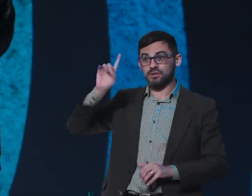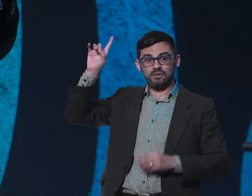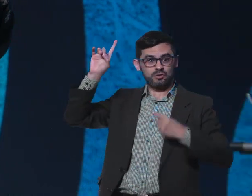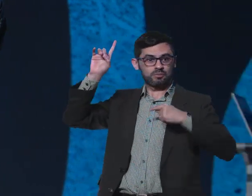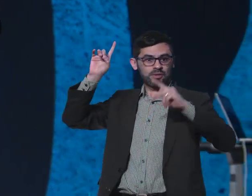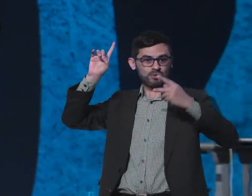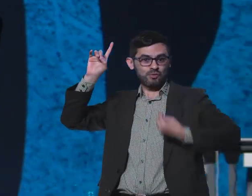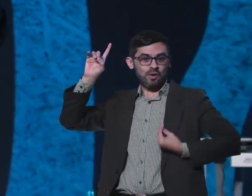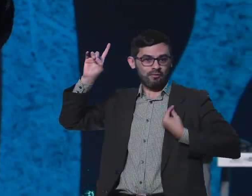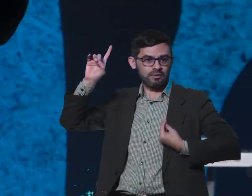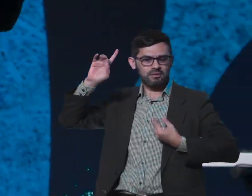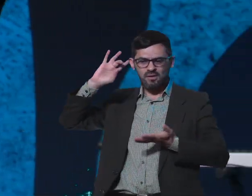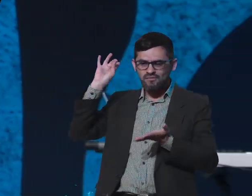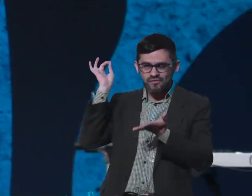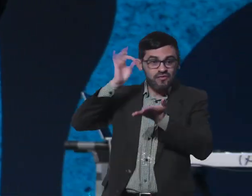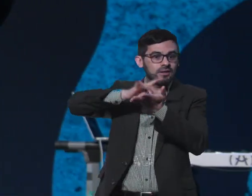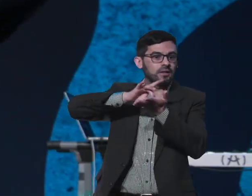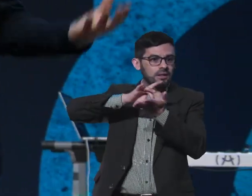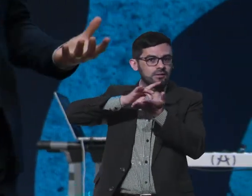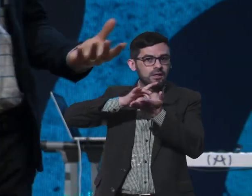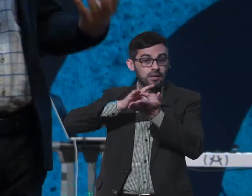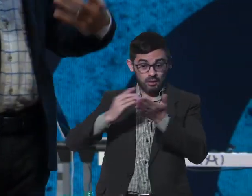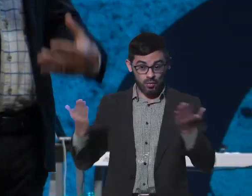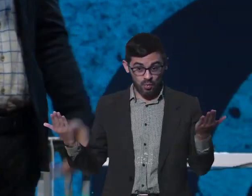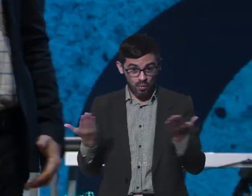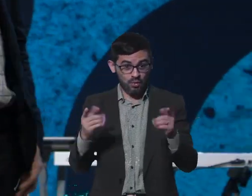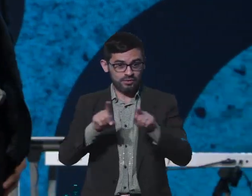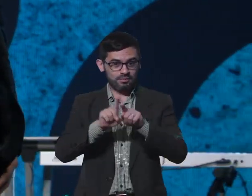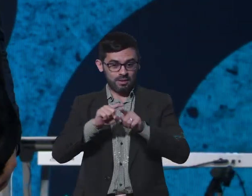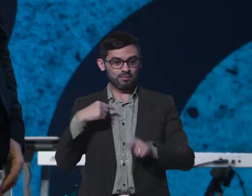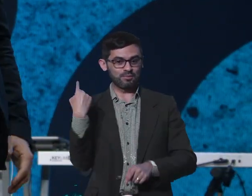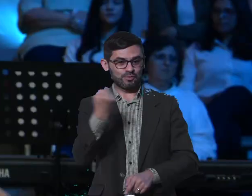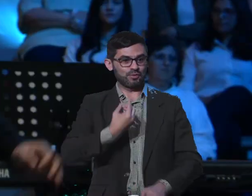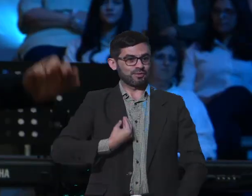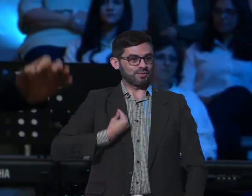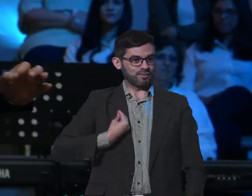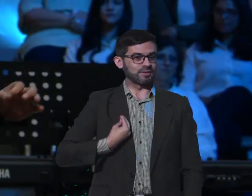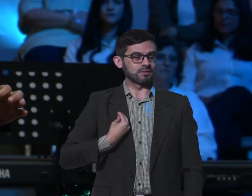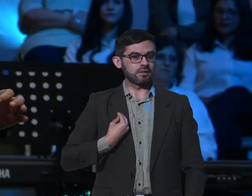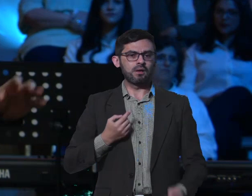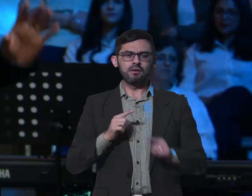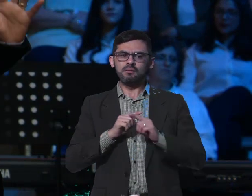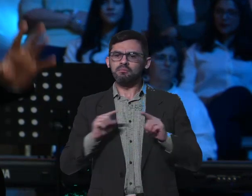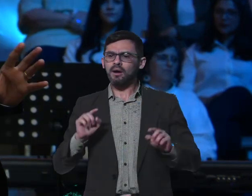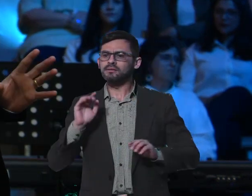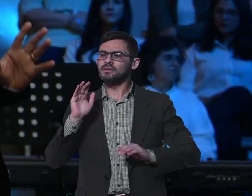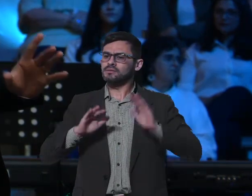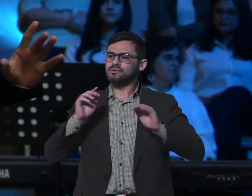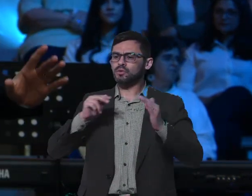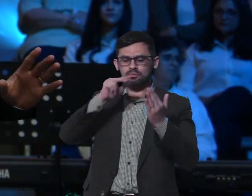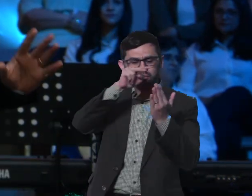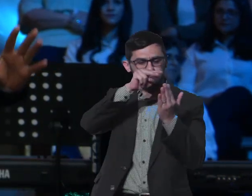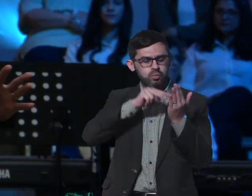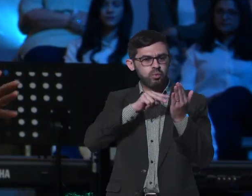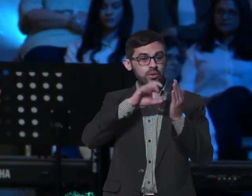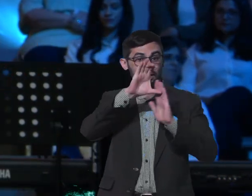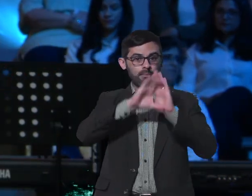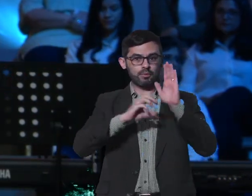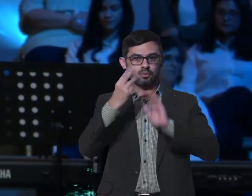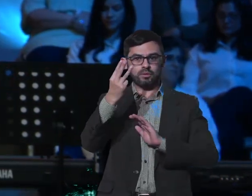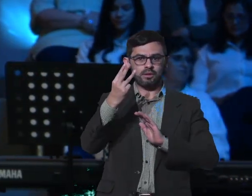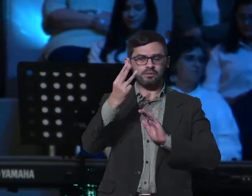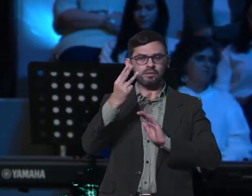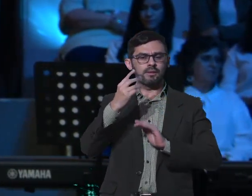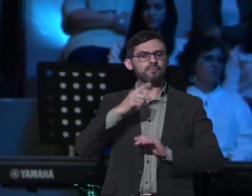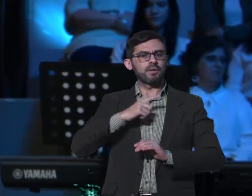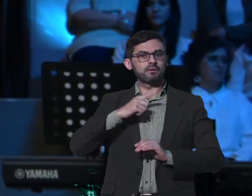muito reais e atuais para os nossos dias. Mas o fato é que, ao olhar para esse capítulo 3, nós